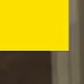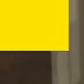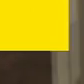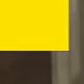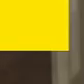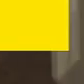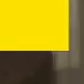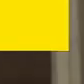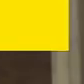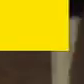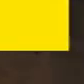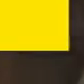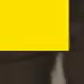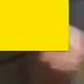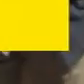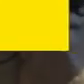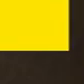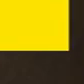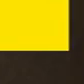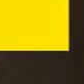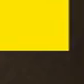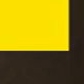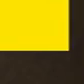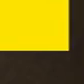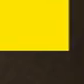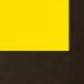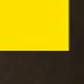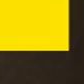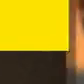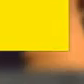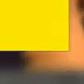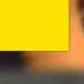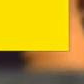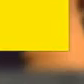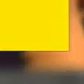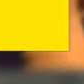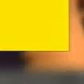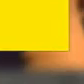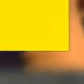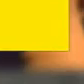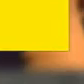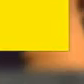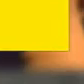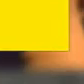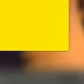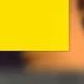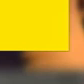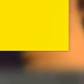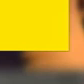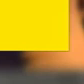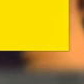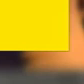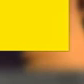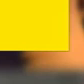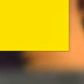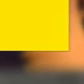A família, a casa, a vida e as suas memórias. A encenação é de João Lourenço, a interpretação da personagem do pai é de João Berry. Que c'est jamais la même